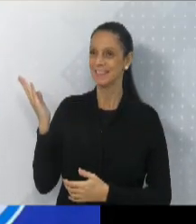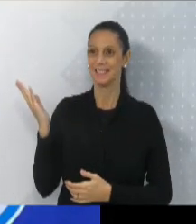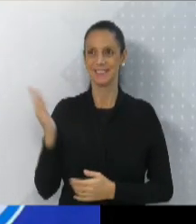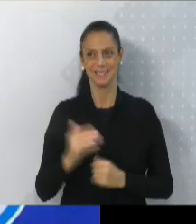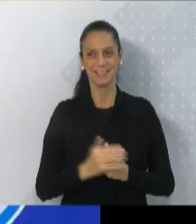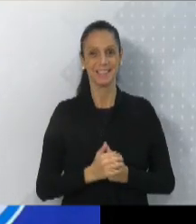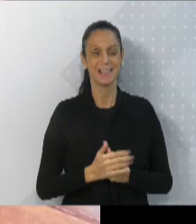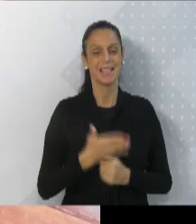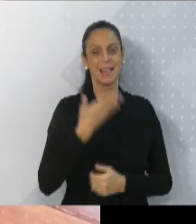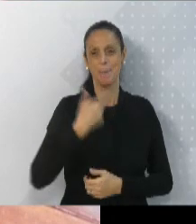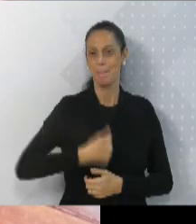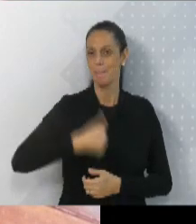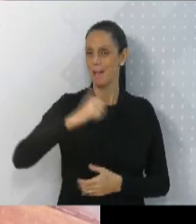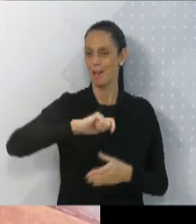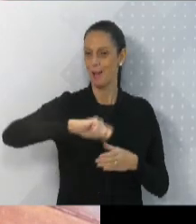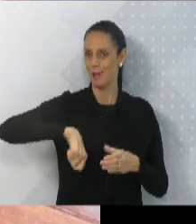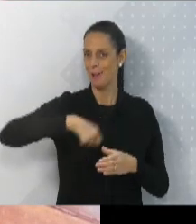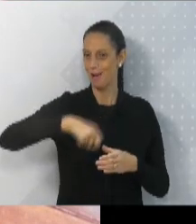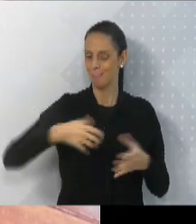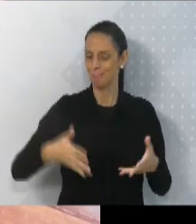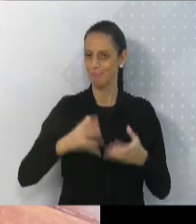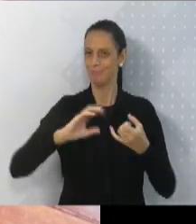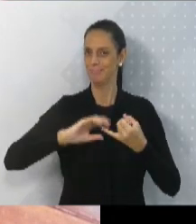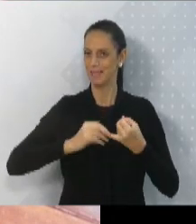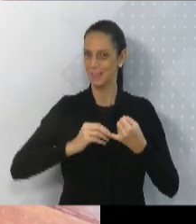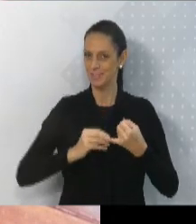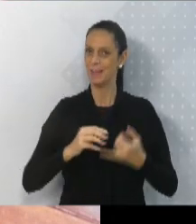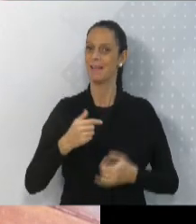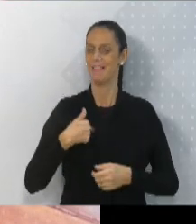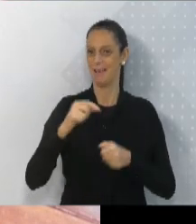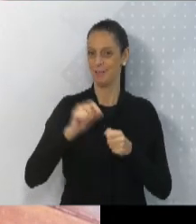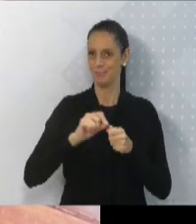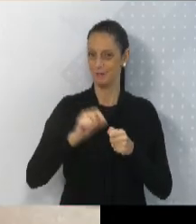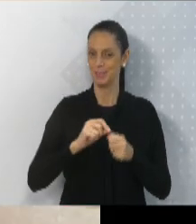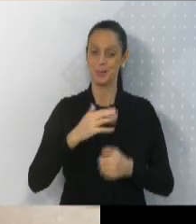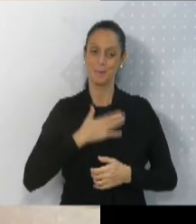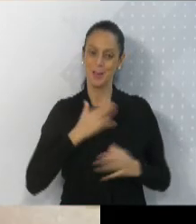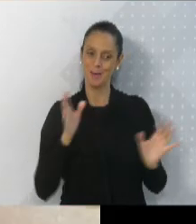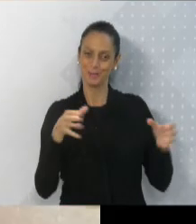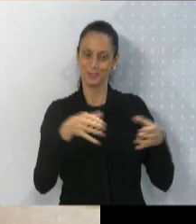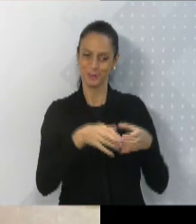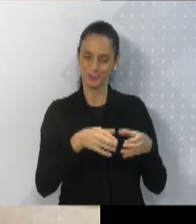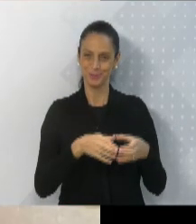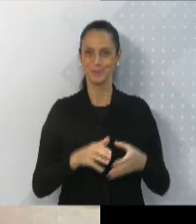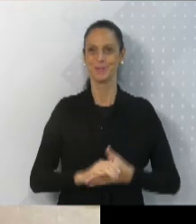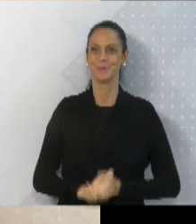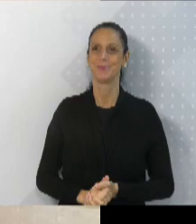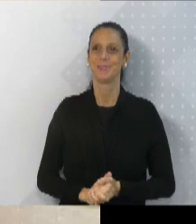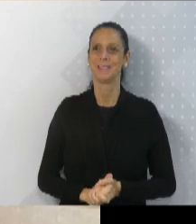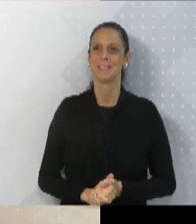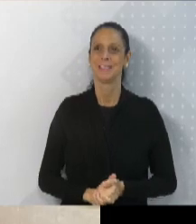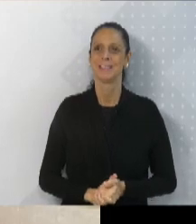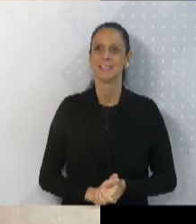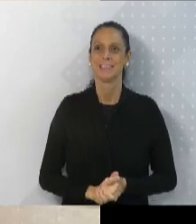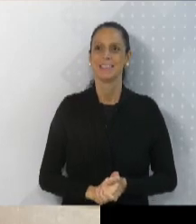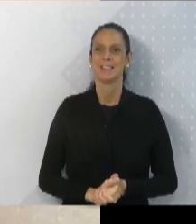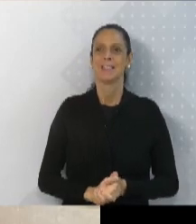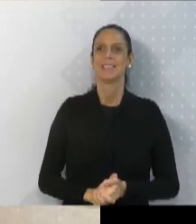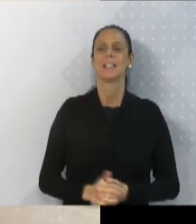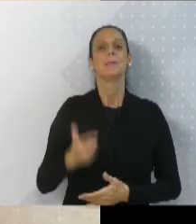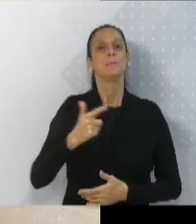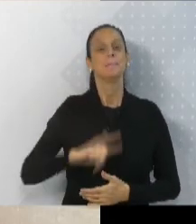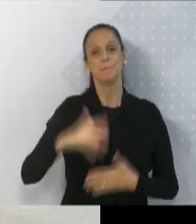a melhor feijoada de Blumenau foi confeccionada pela nossa turma e por mim obviamente quero que novamente